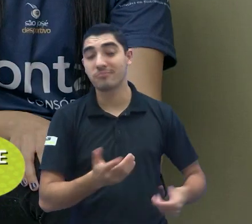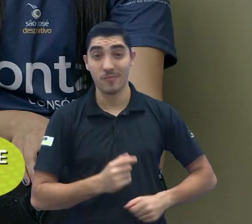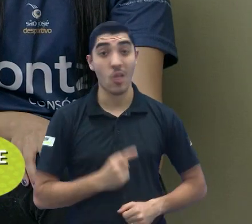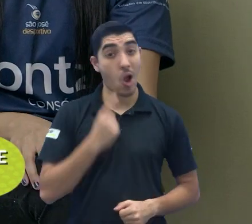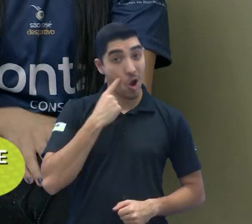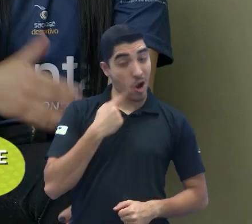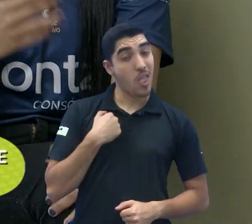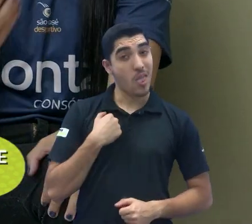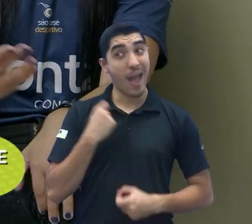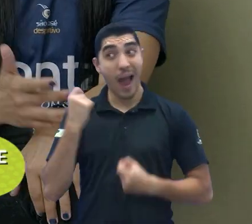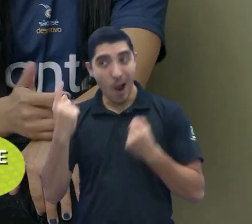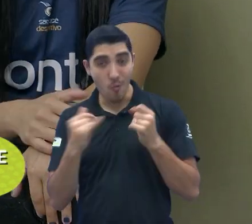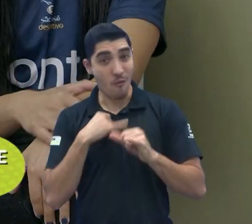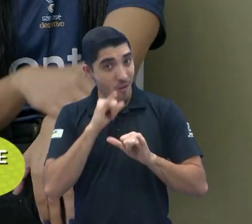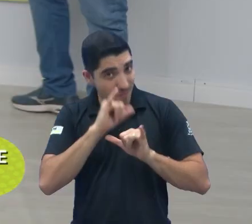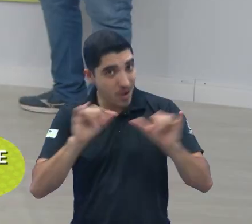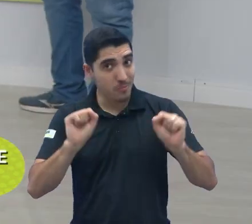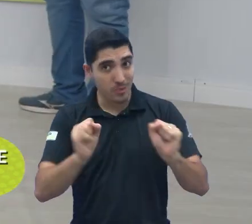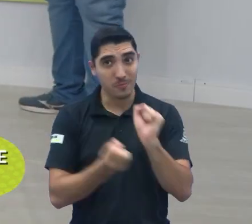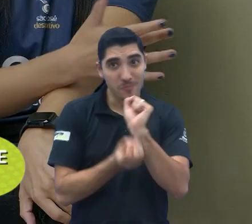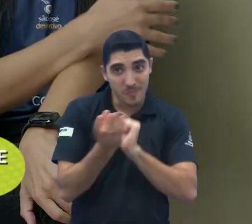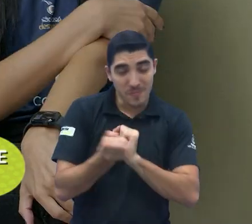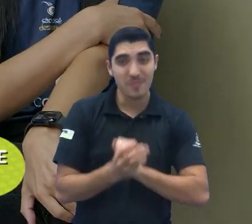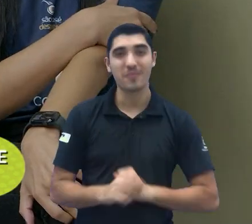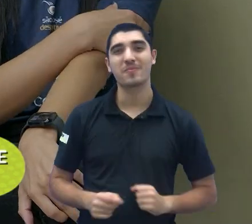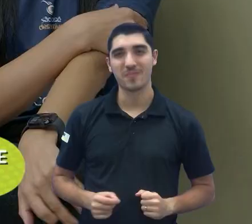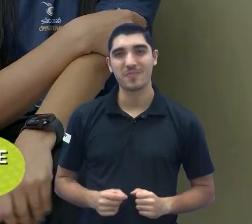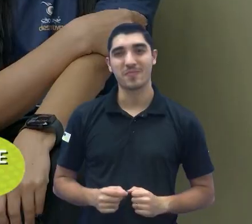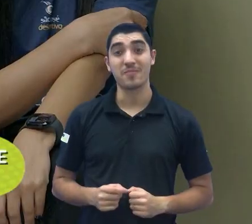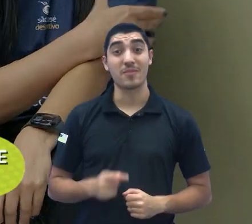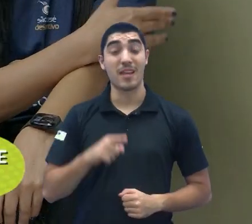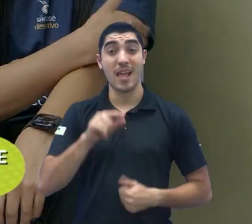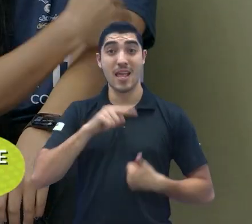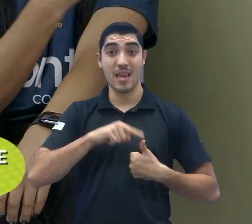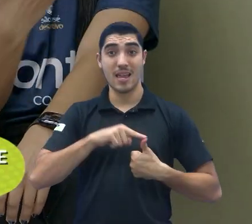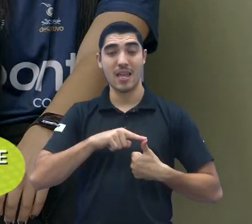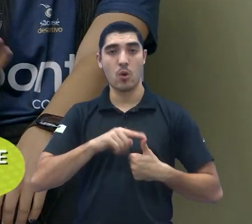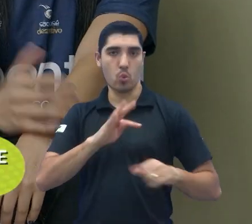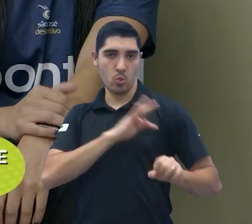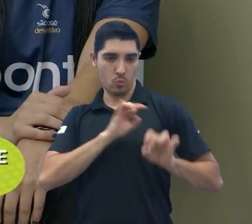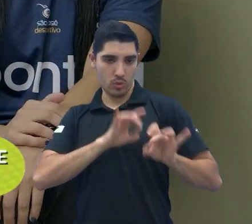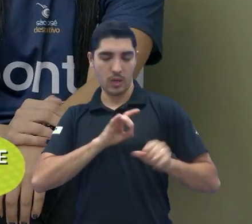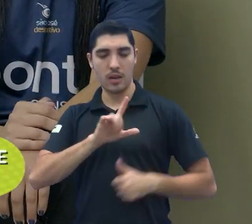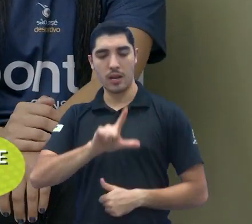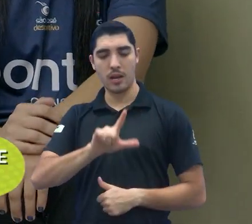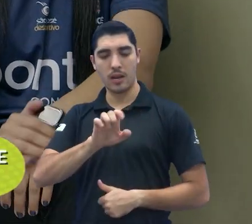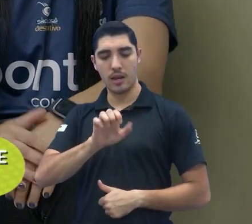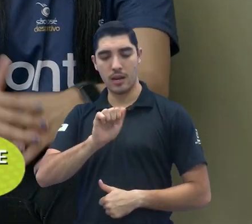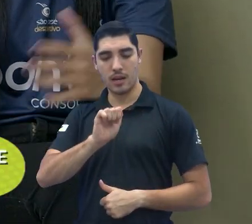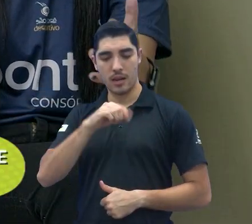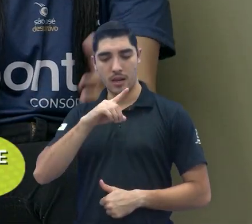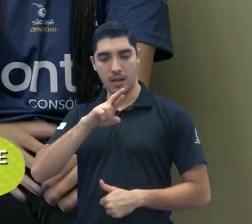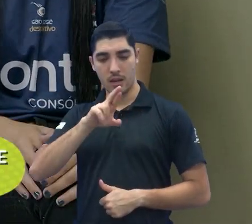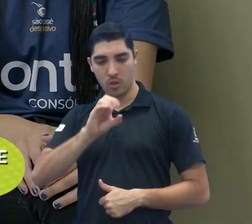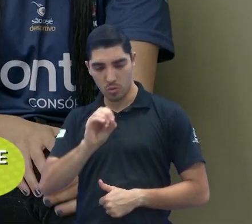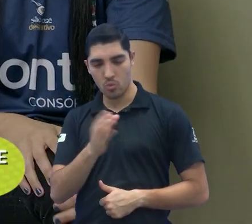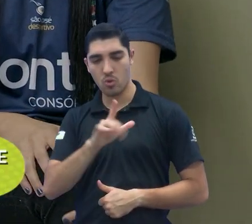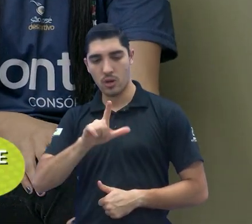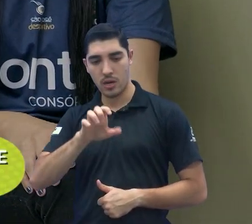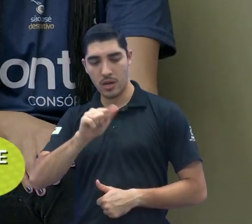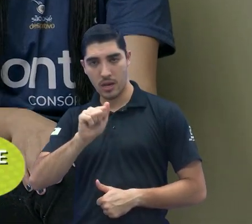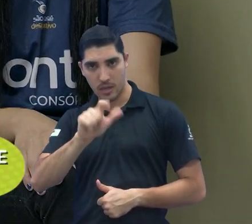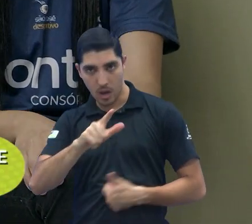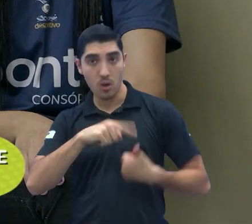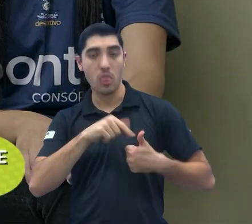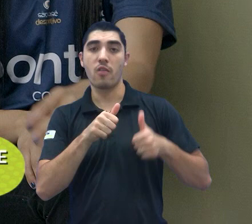spoilers. A gente renovou, assim que eu gosto. A gente renovou com o Leandro Leal, o técnico, fez um excelente trabalho no passado, né? É indiscutível a renovação